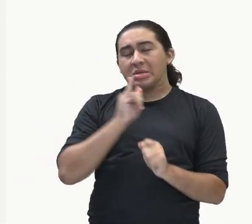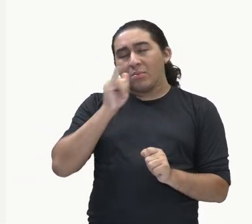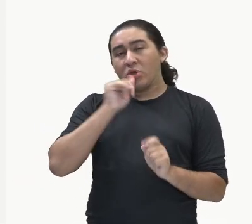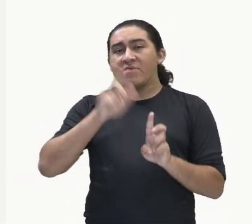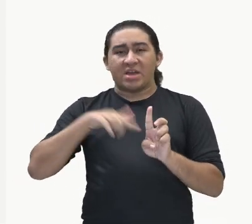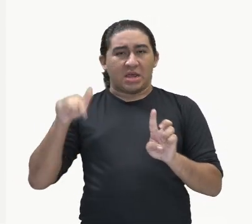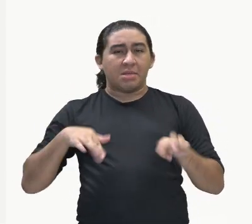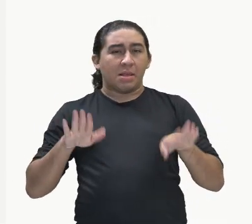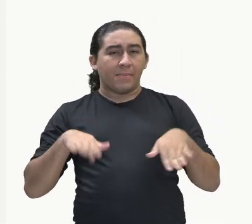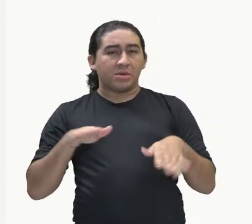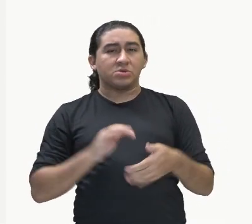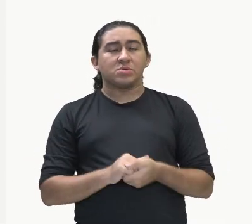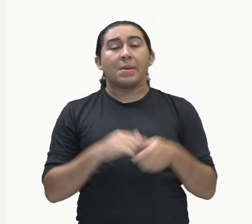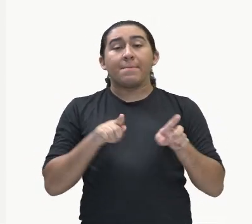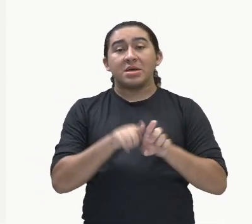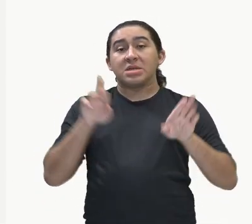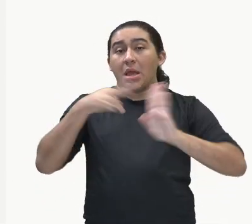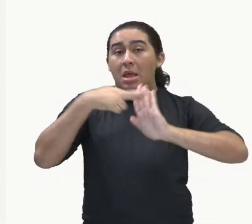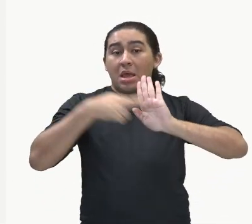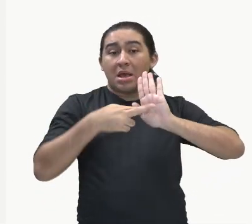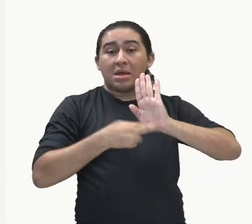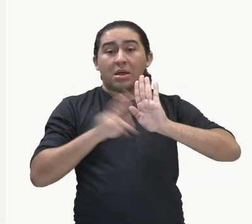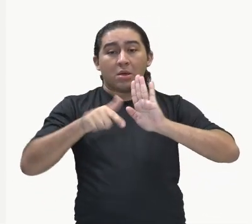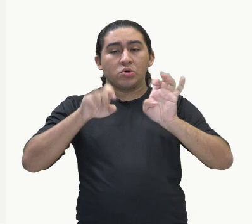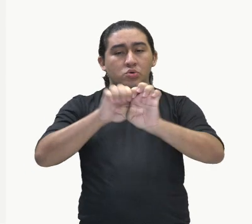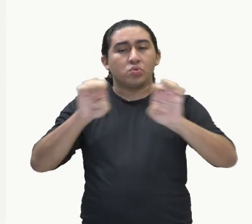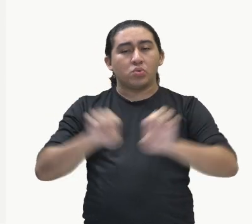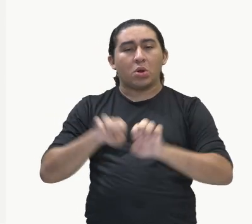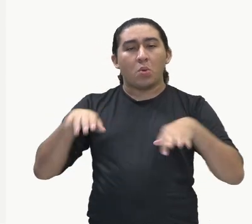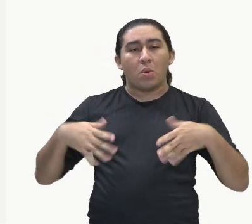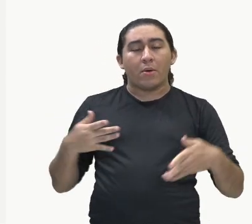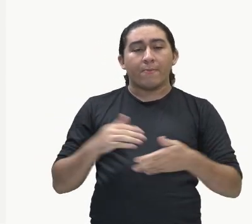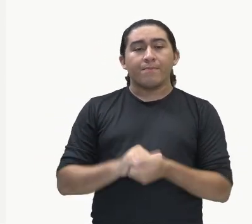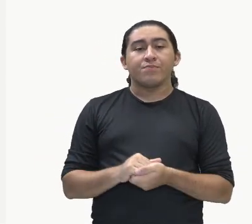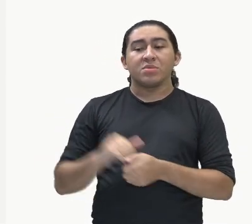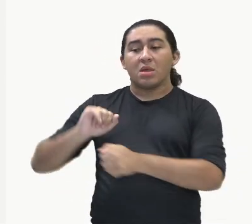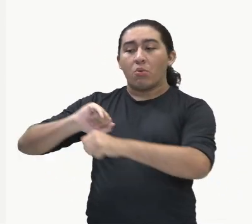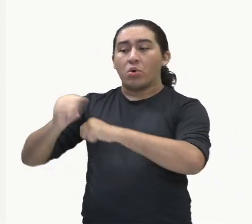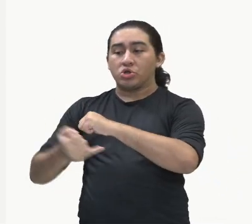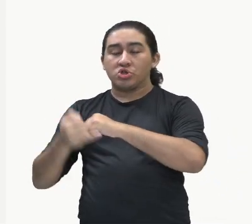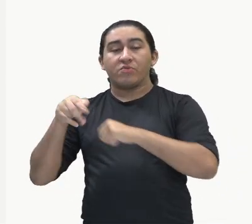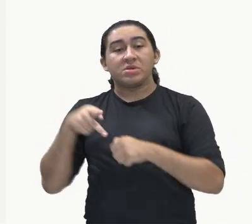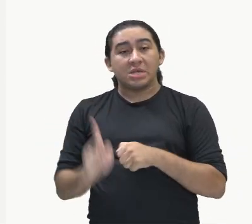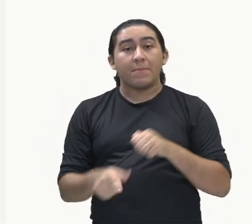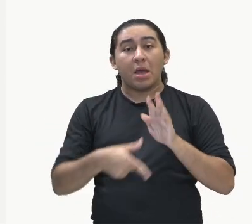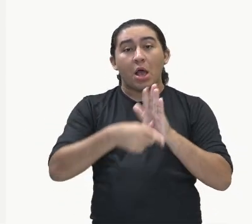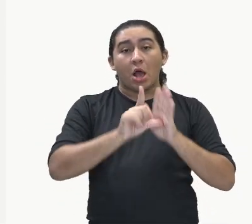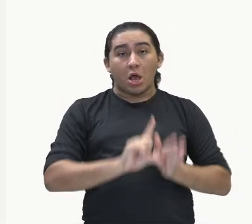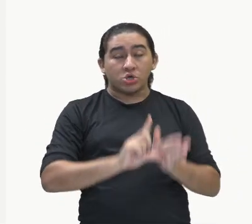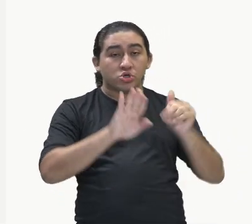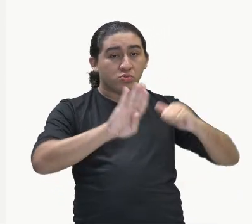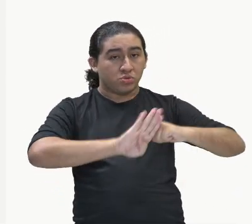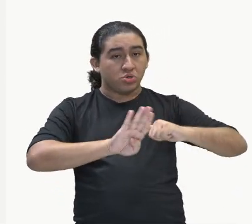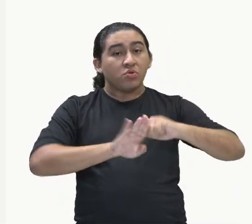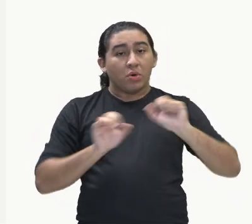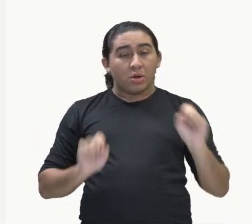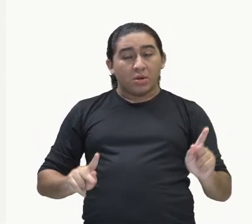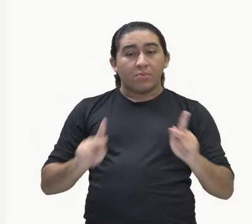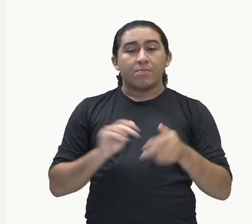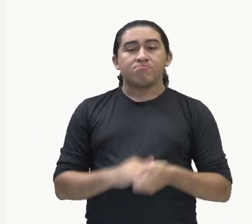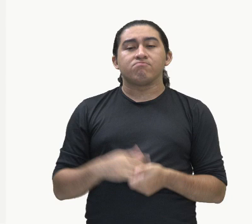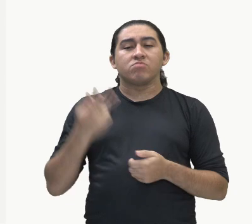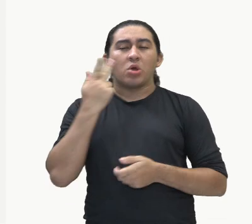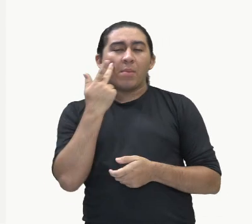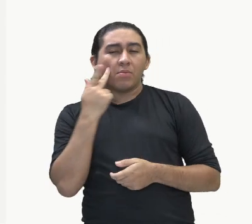variar, tá? Via de regra, nós falamos nessa estrutura aqui, ó, o adjetivo sempre antes do substantivo. Normalmente